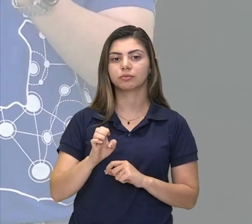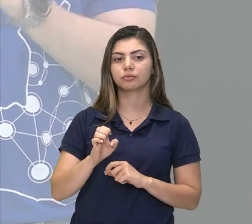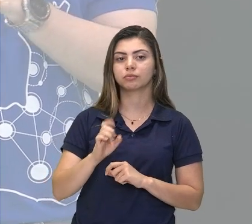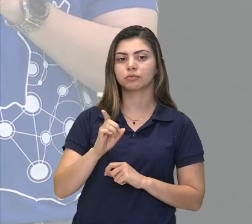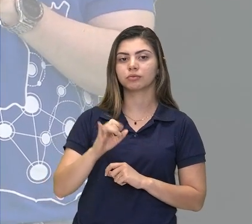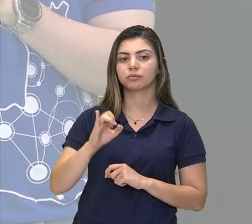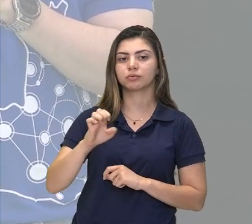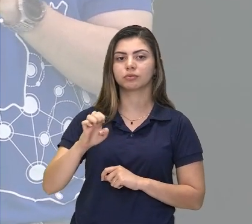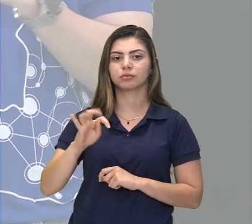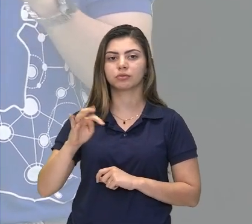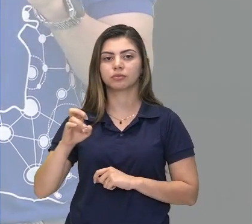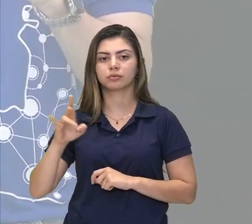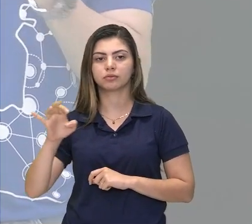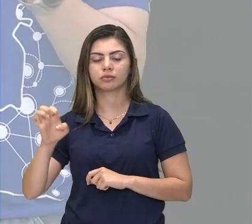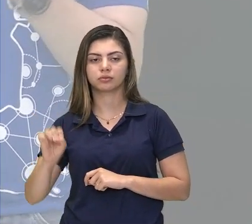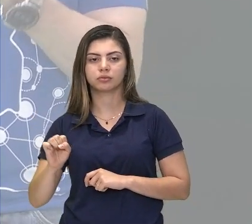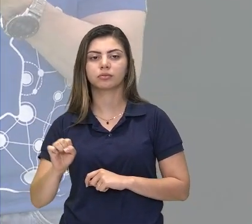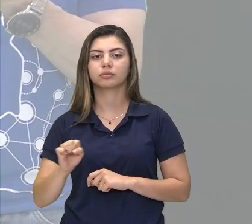a